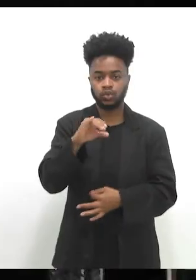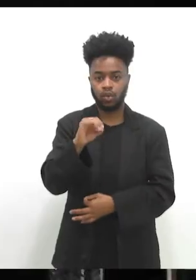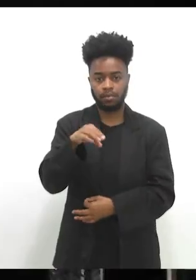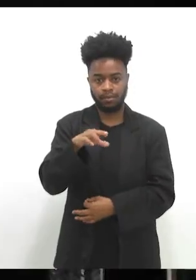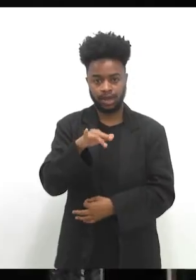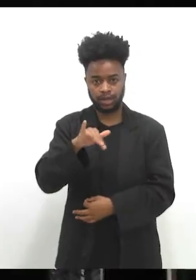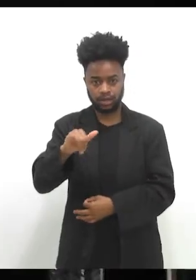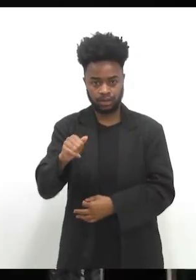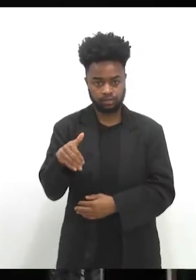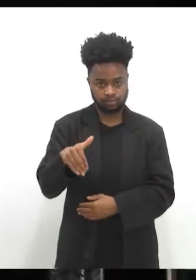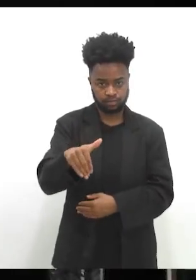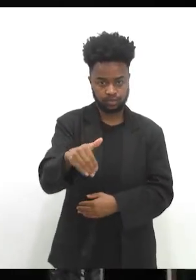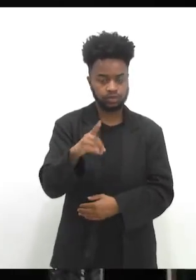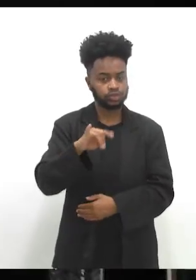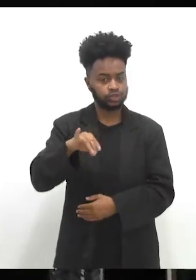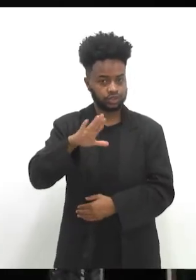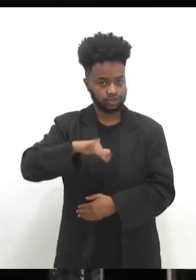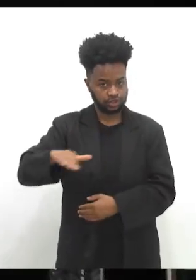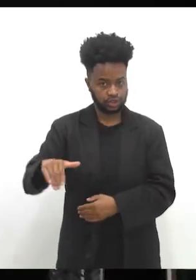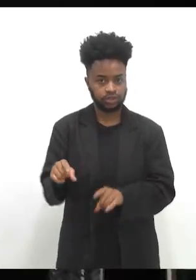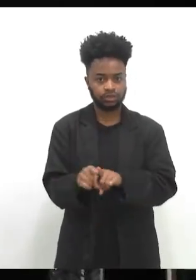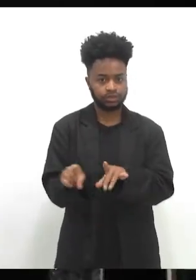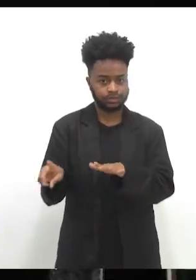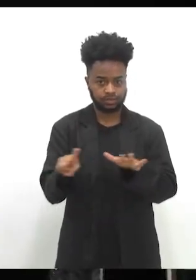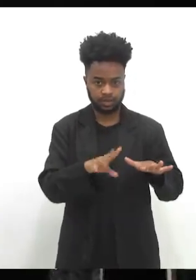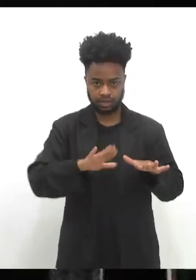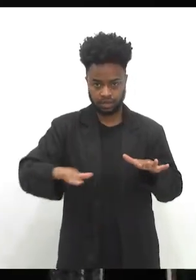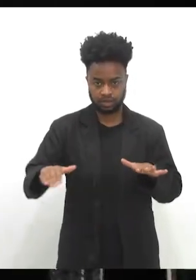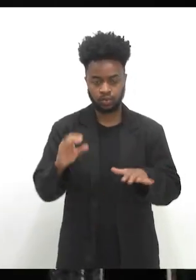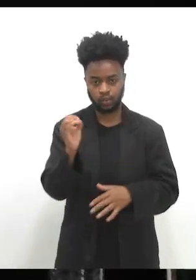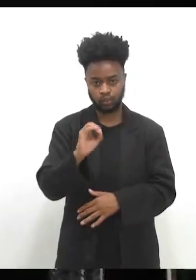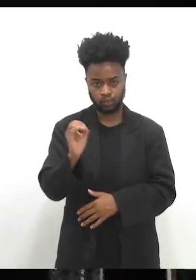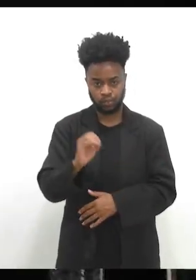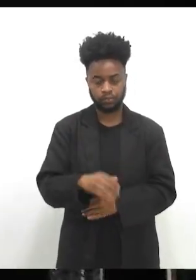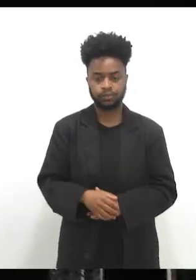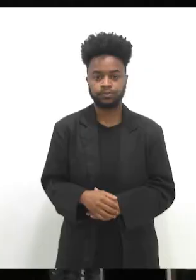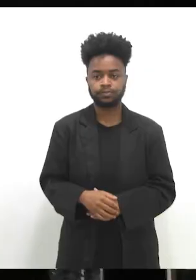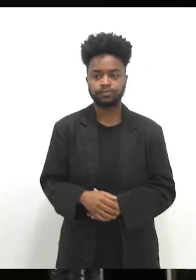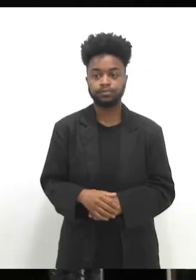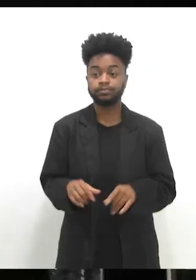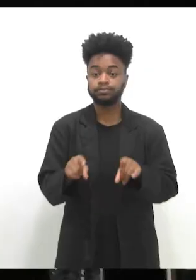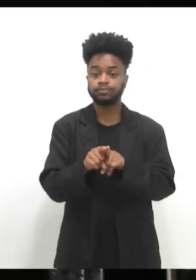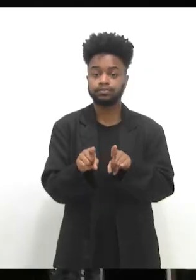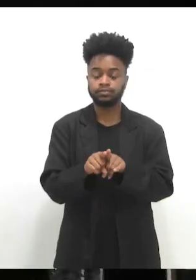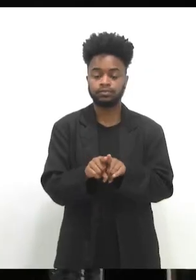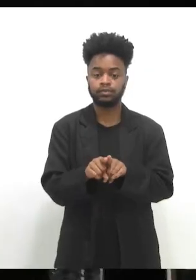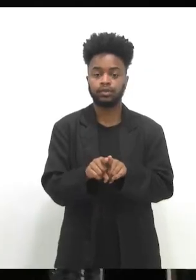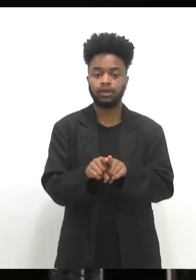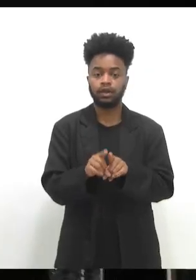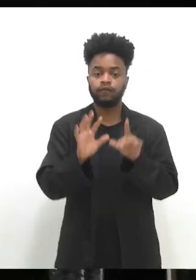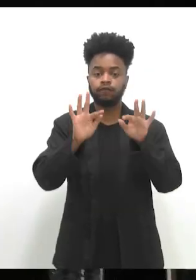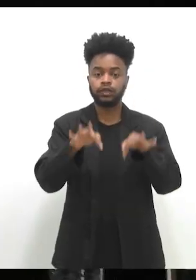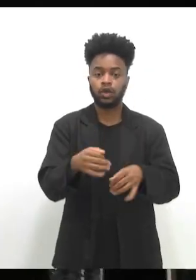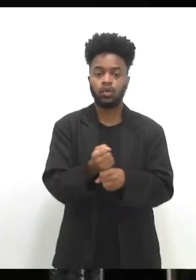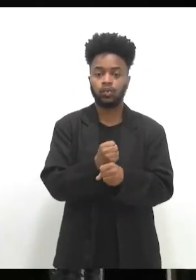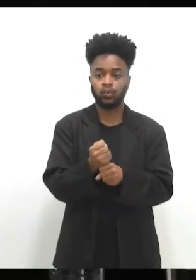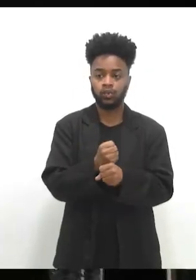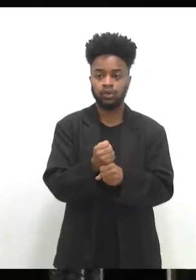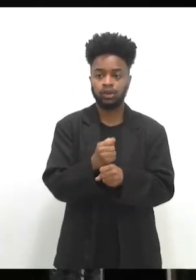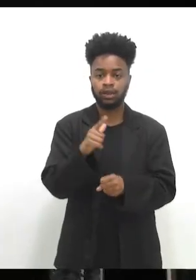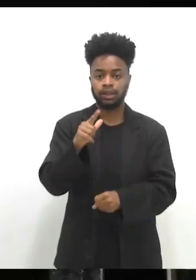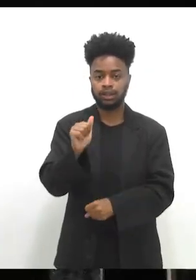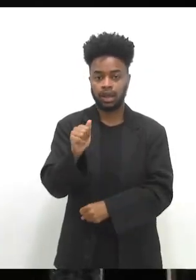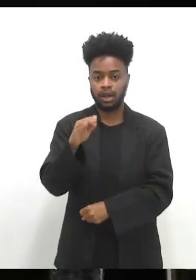João e Maria, que vai também para o Dia das Crianças, né? A Semana das Crianças em outubro. E vai também para o final do ano